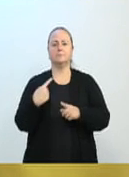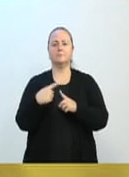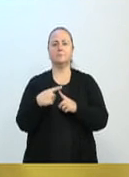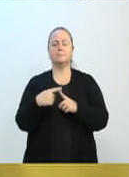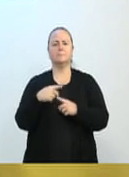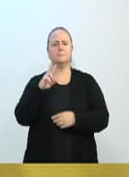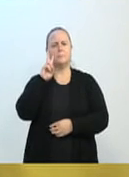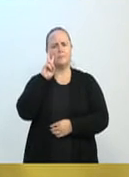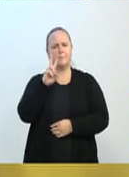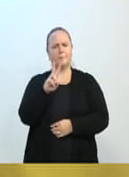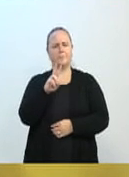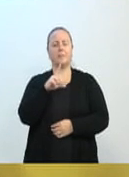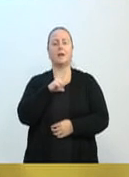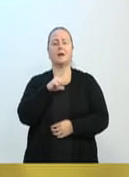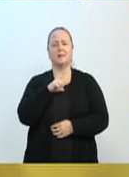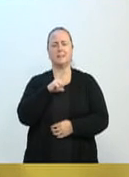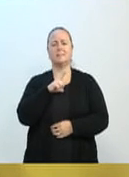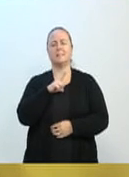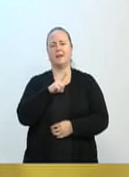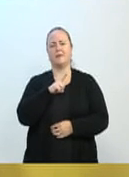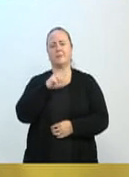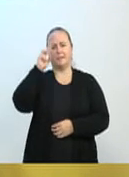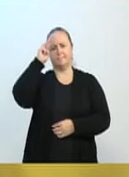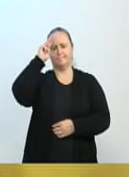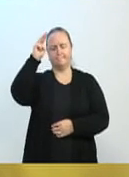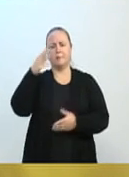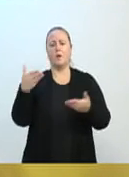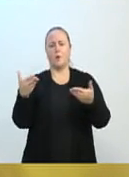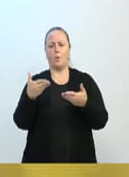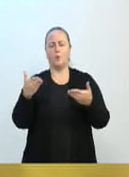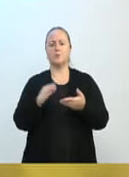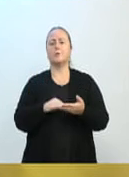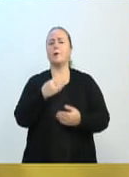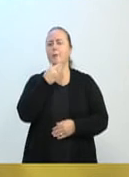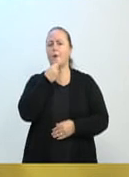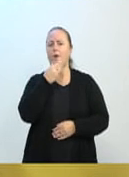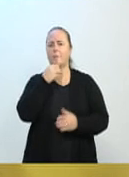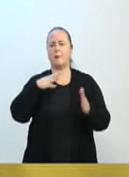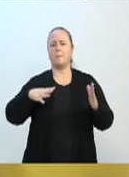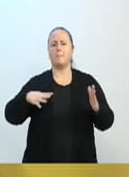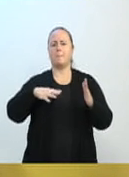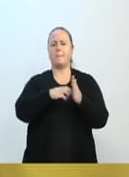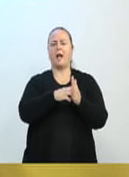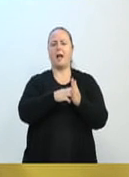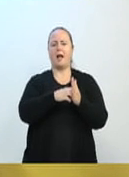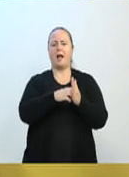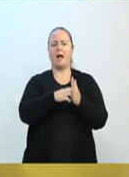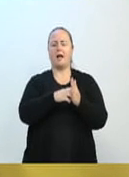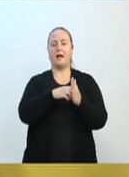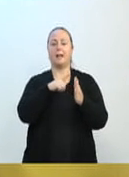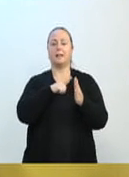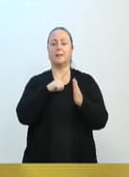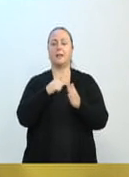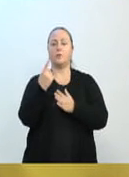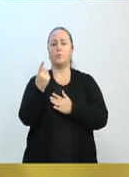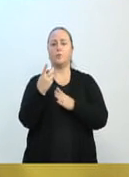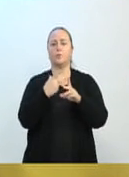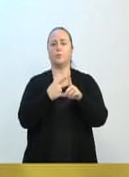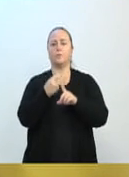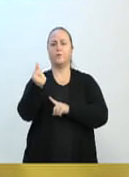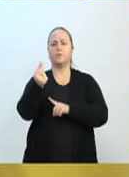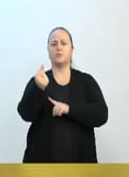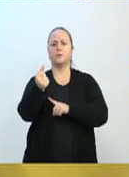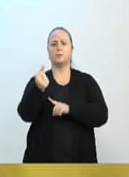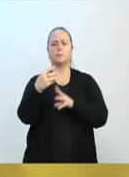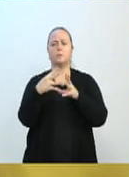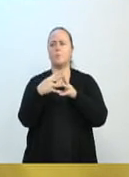ouvir aqui também hoje à tarde comandante da 7ª região falar sobre o criminoso que está ainda solta na nossa idade